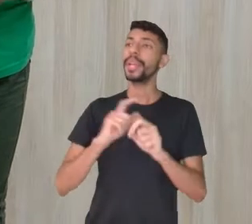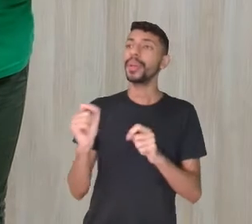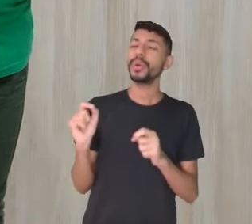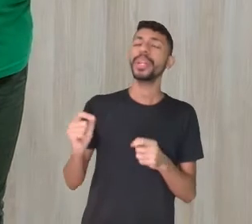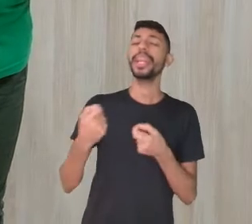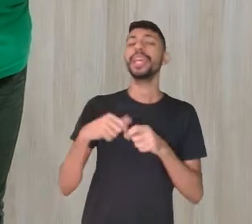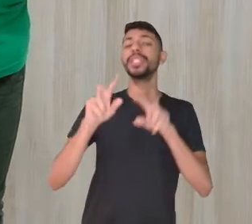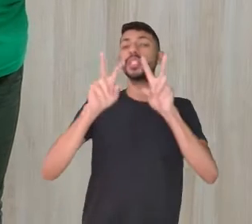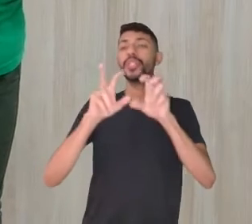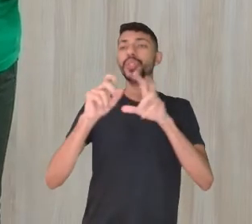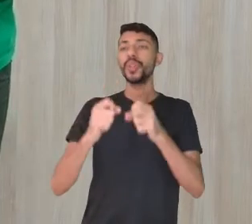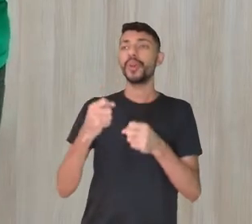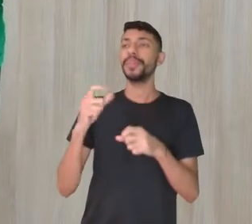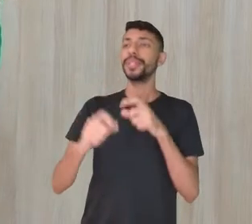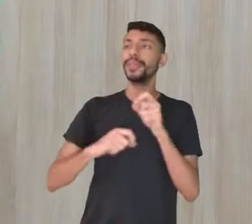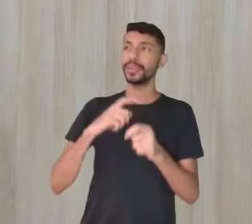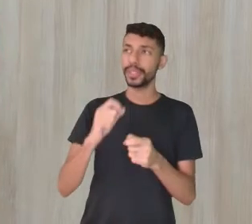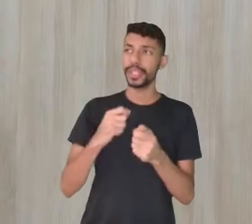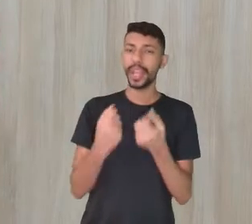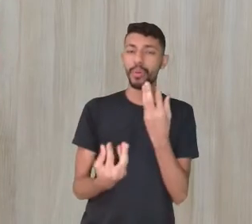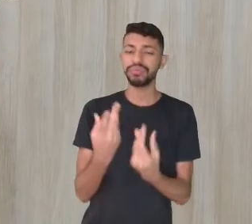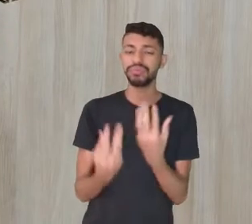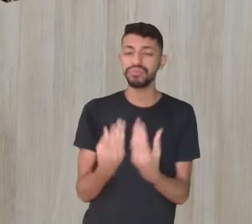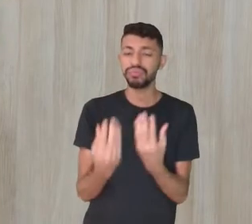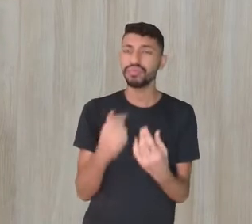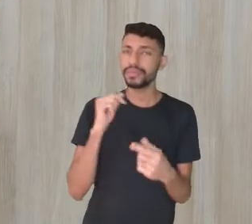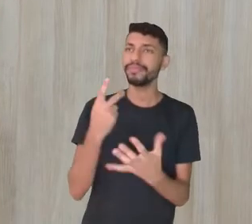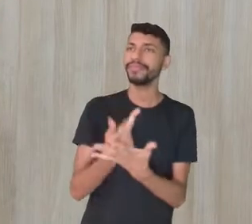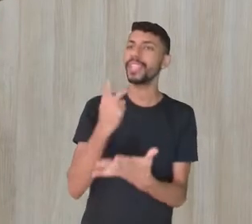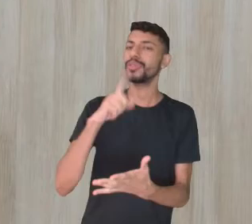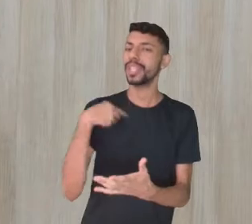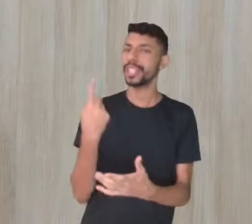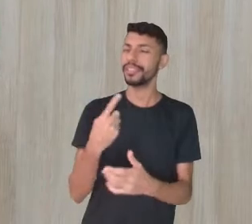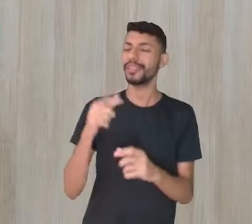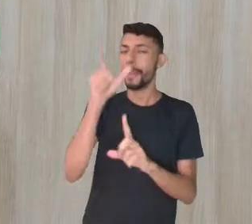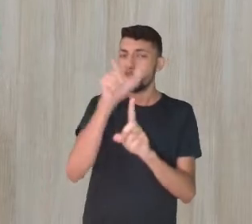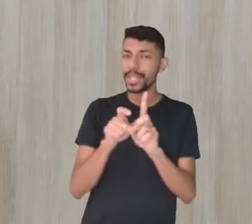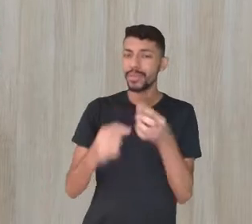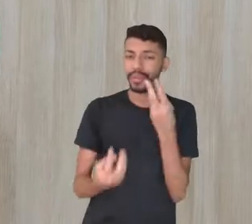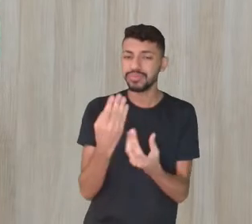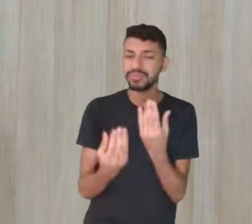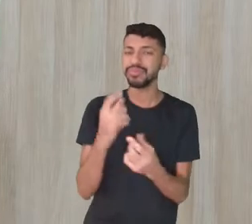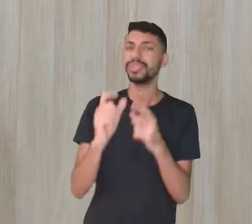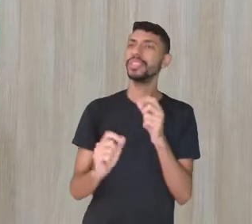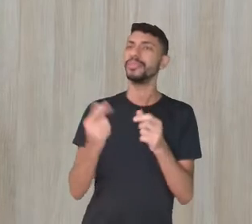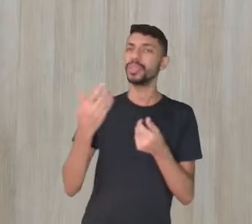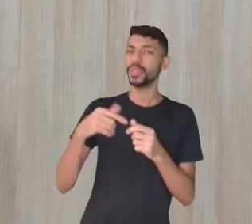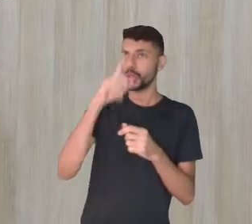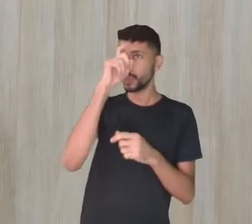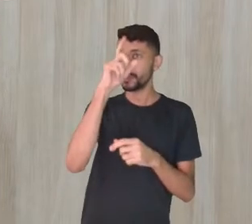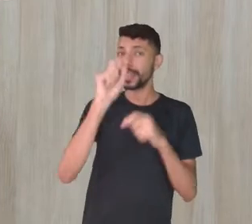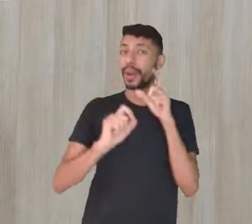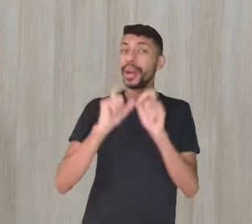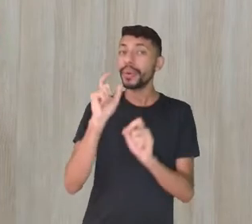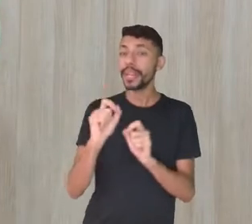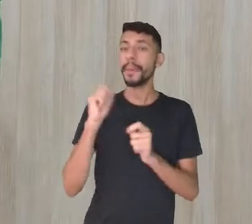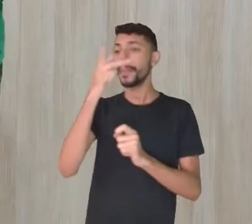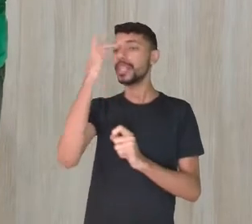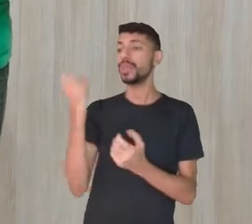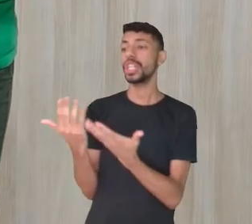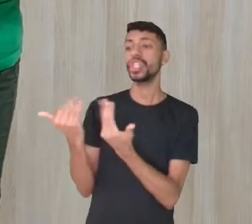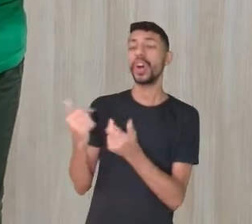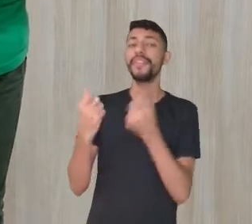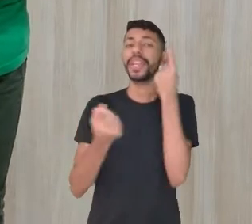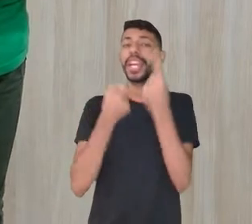né? Sabemos que a maioria dos queimados que chegam nos nossos hospitais são jovens, muitas vezes ficam mutilados, né? E trazem